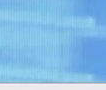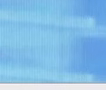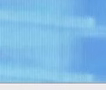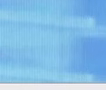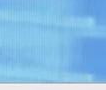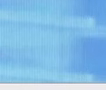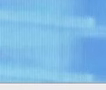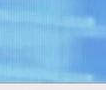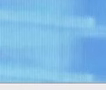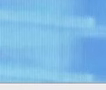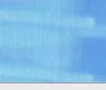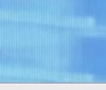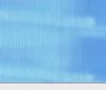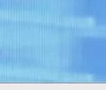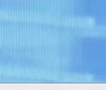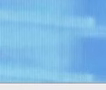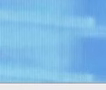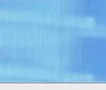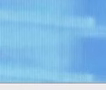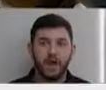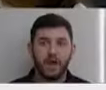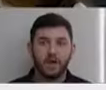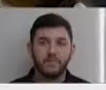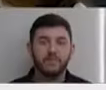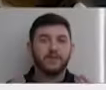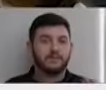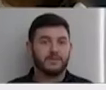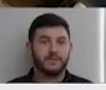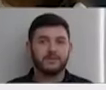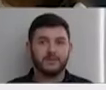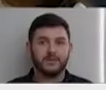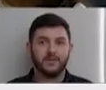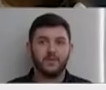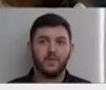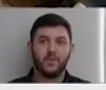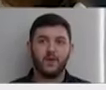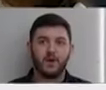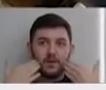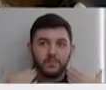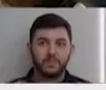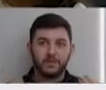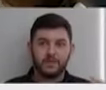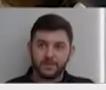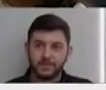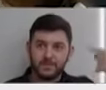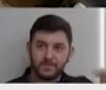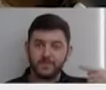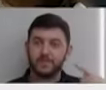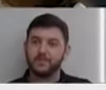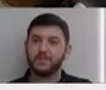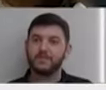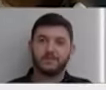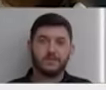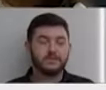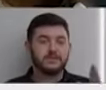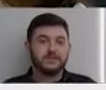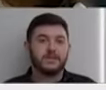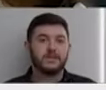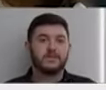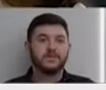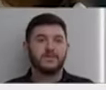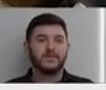na reportagem de Aline Beckett. O lançamento da Política Nacional de Cuidados Paliativos,